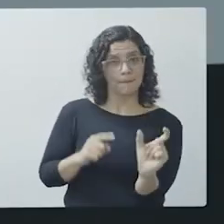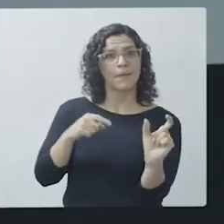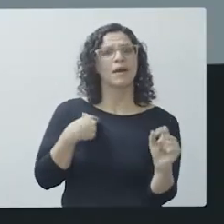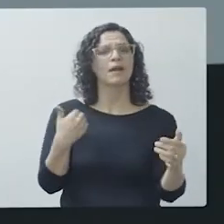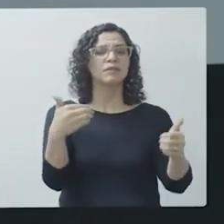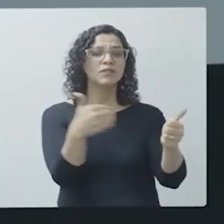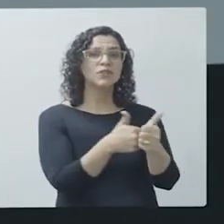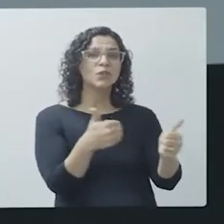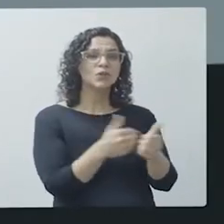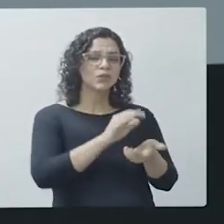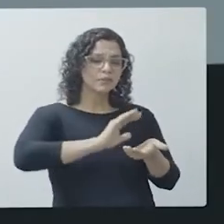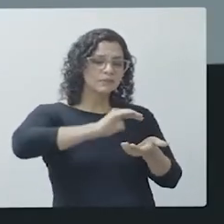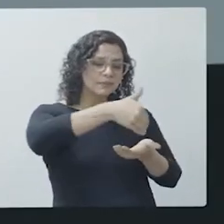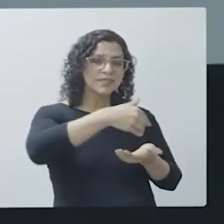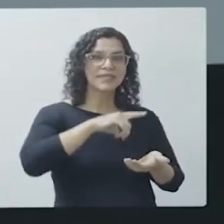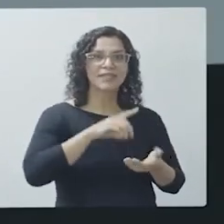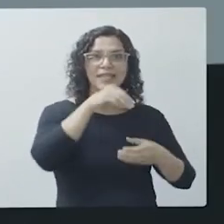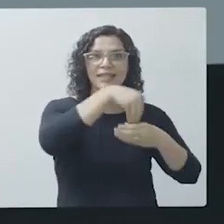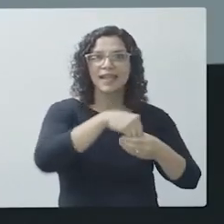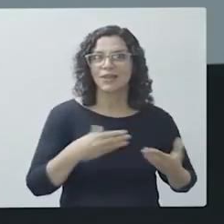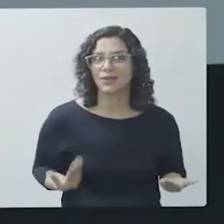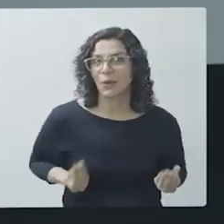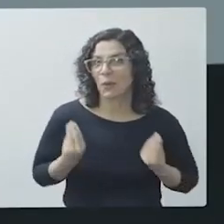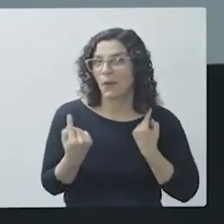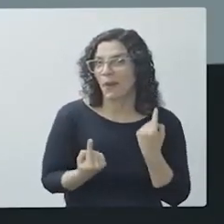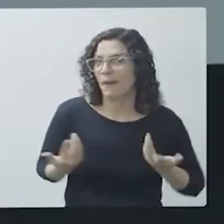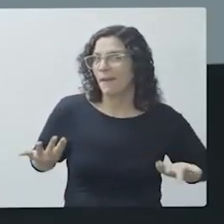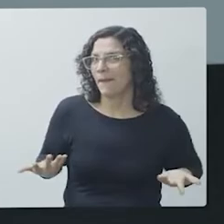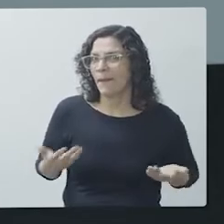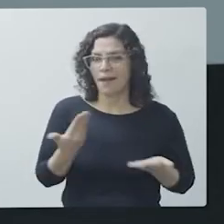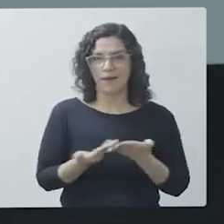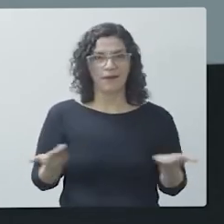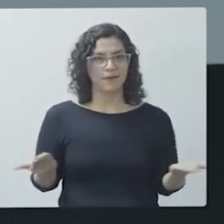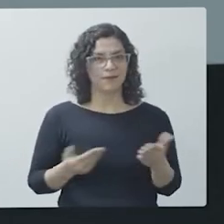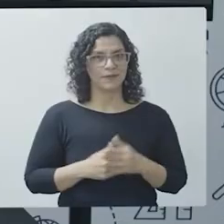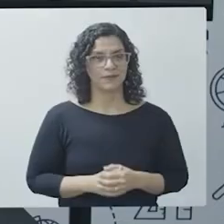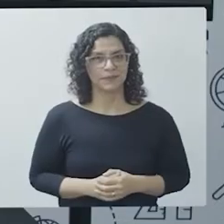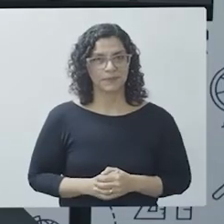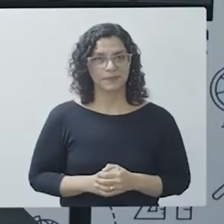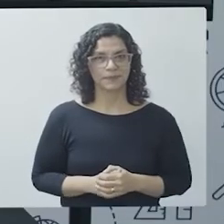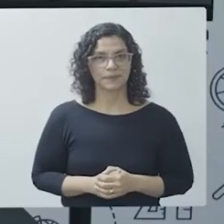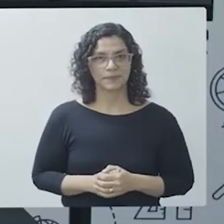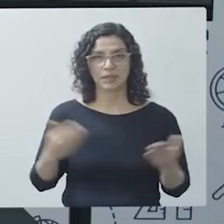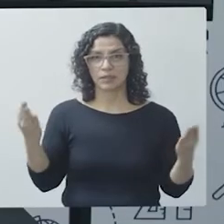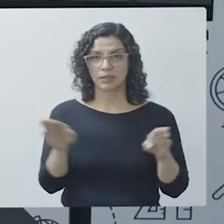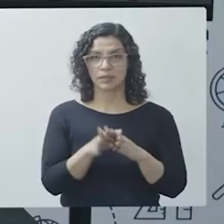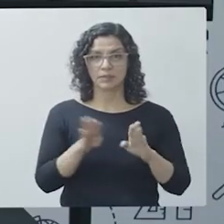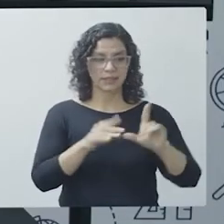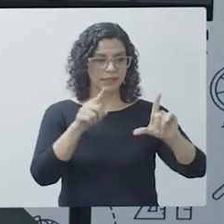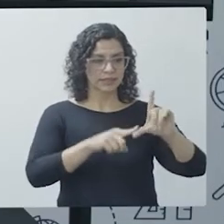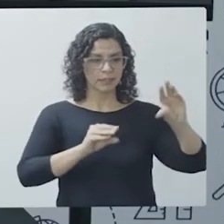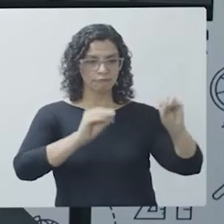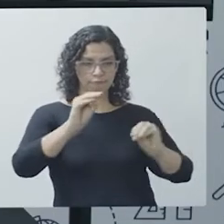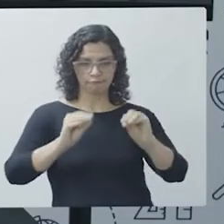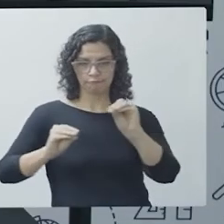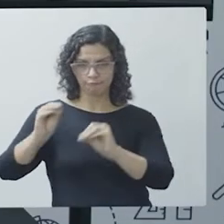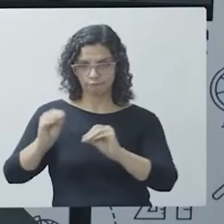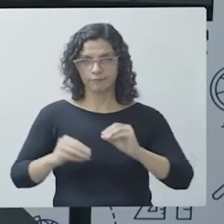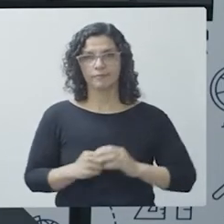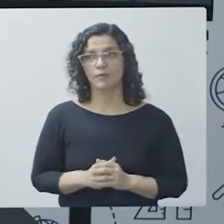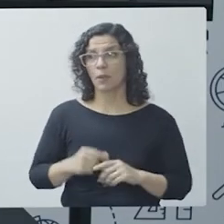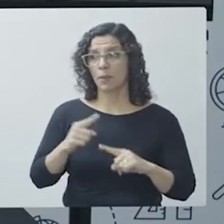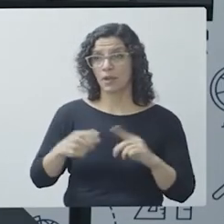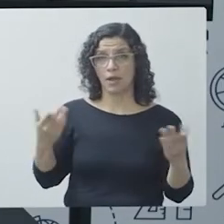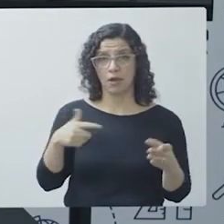está escondida aqui dentro do baú na aula de hoje? Peguem o alfabeto móvel,